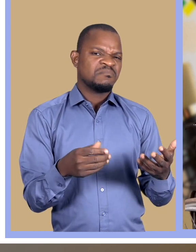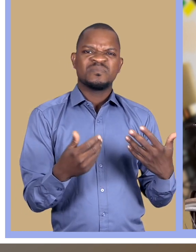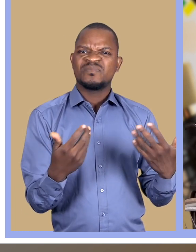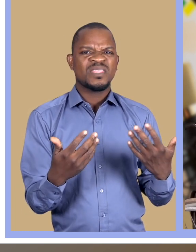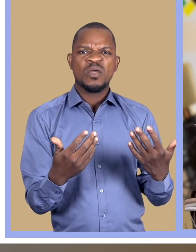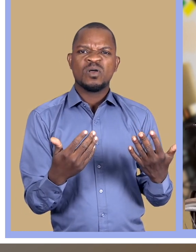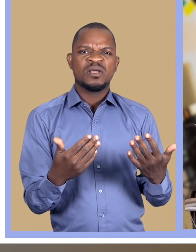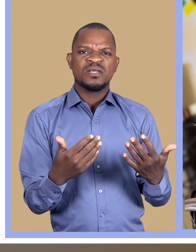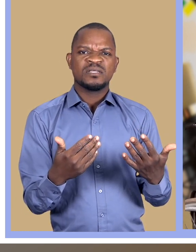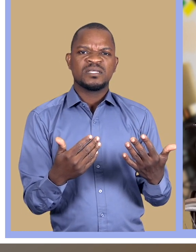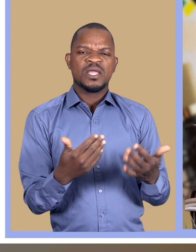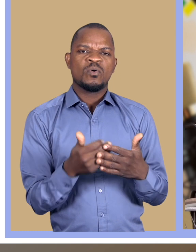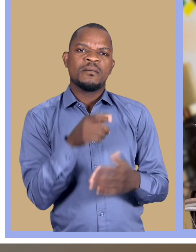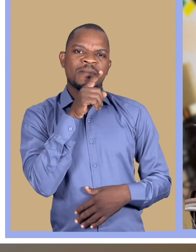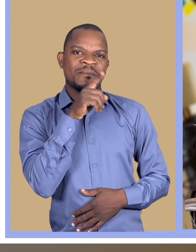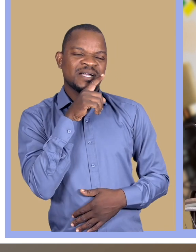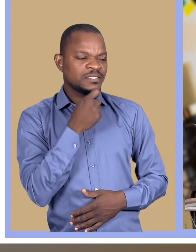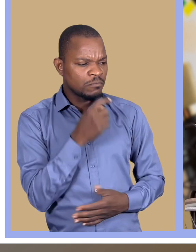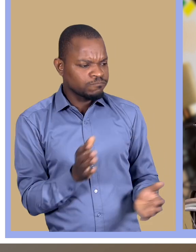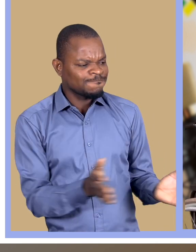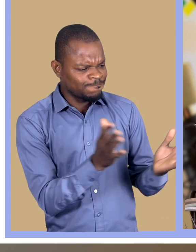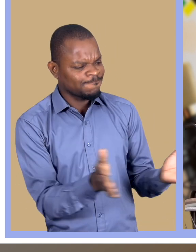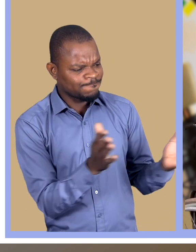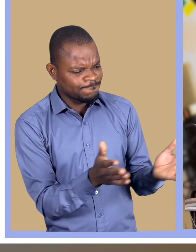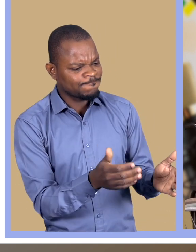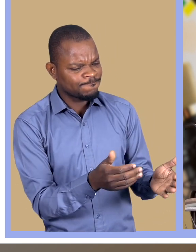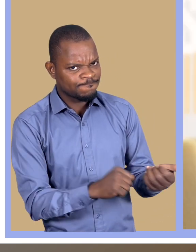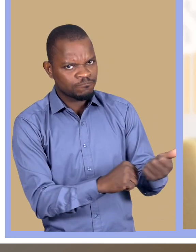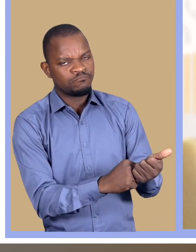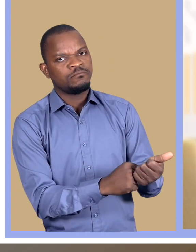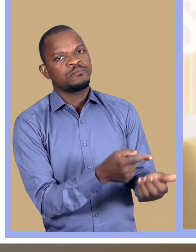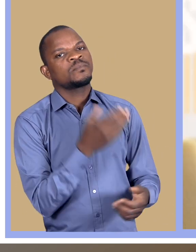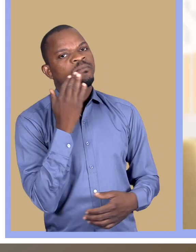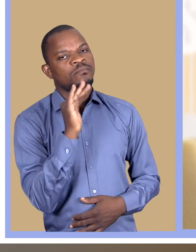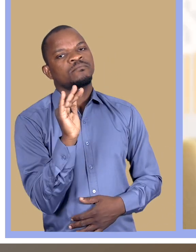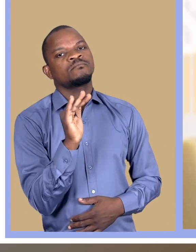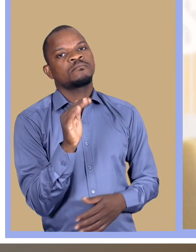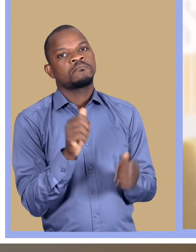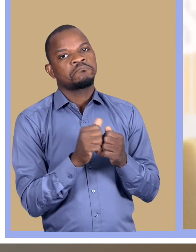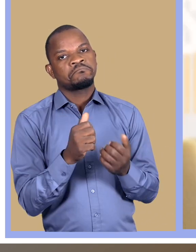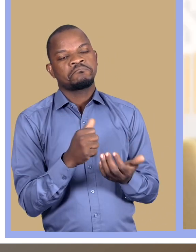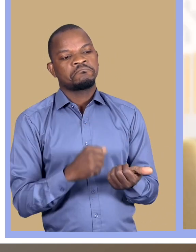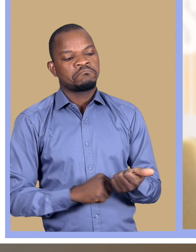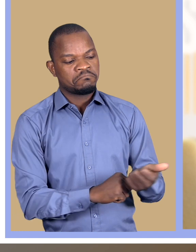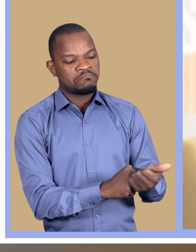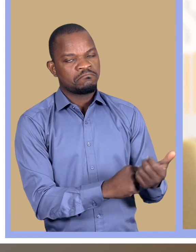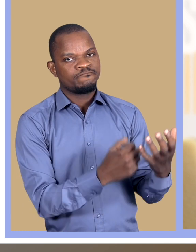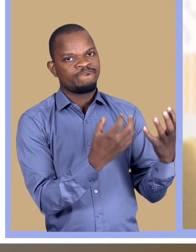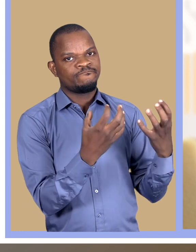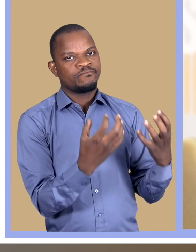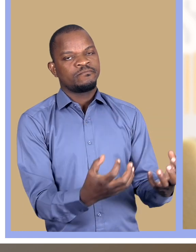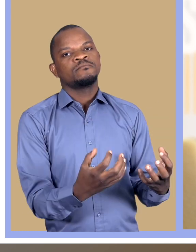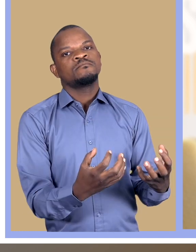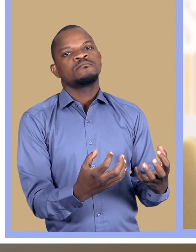dizer para o filho continue, já faria toda a diferença, mas ainda estamos longe de ter este suporte